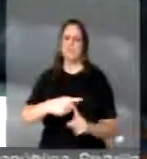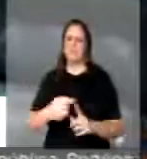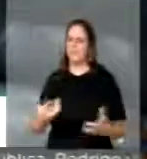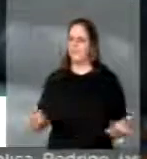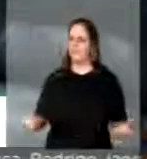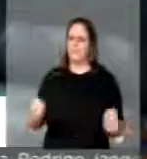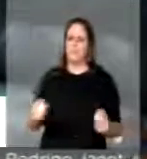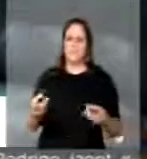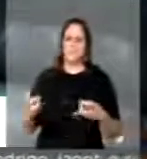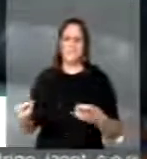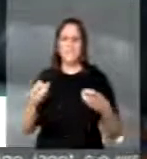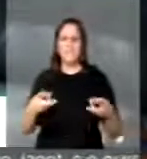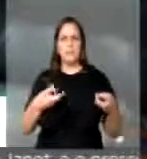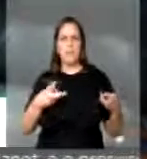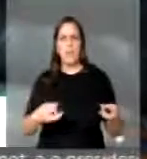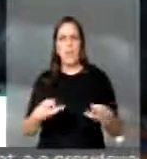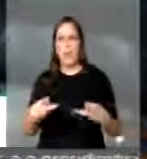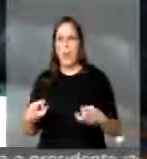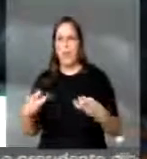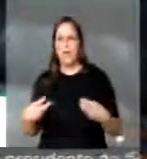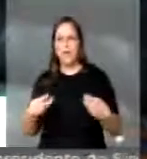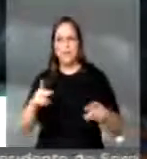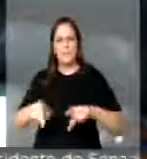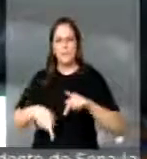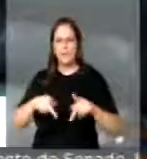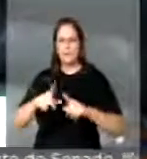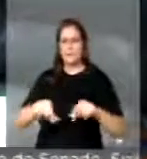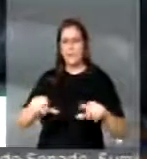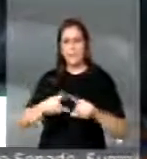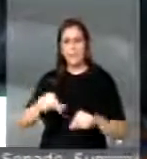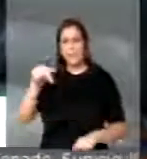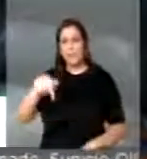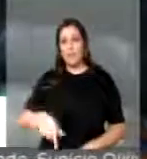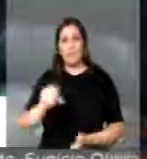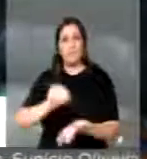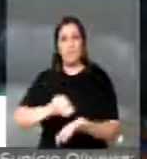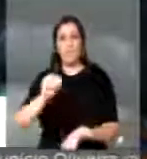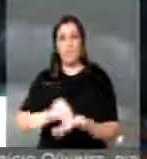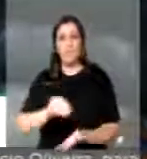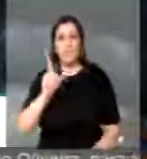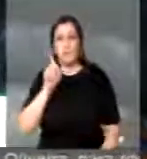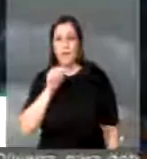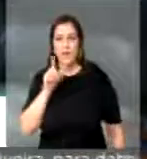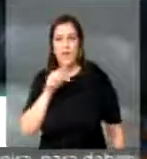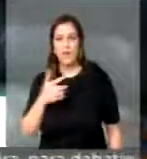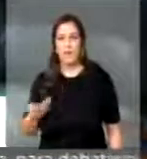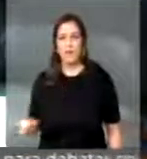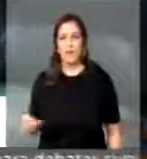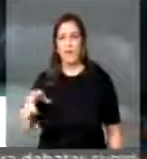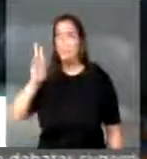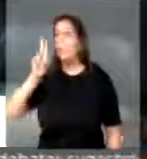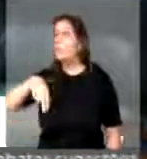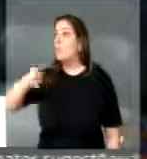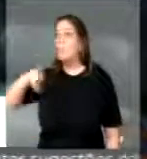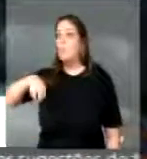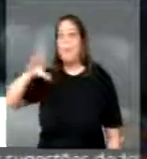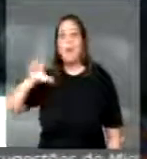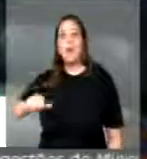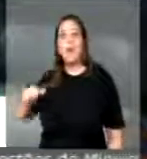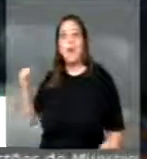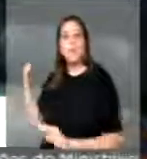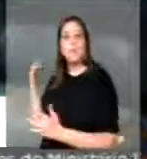de brasília e brasília está sem água brasília está vivendo uma crise hídrica como nunca aconteceu na história